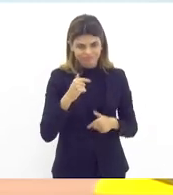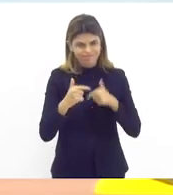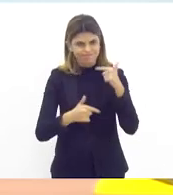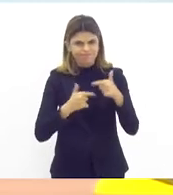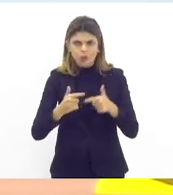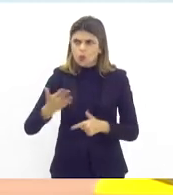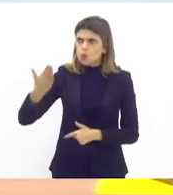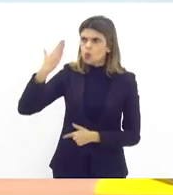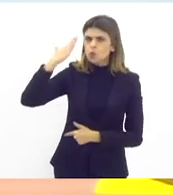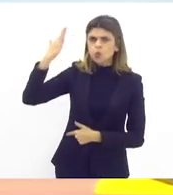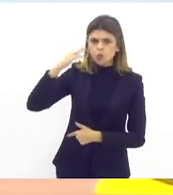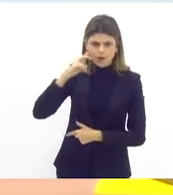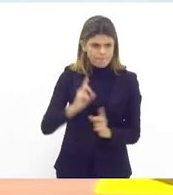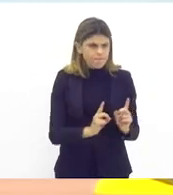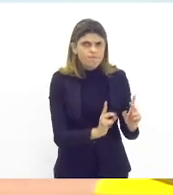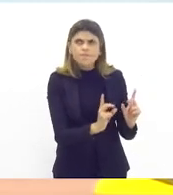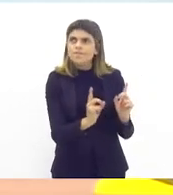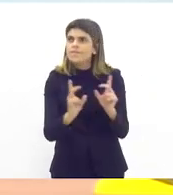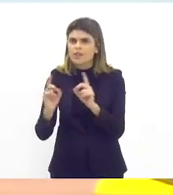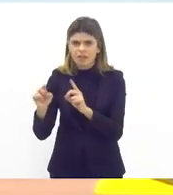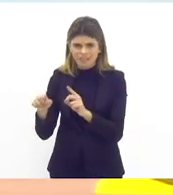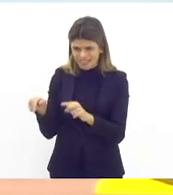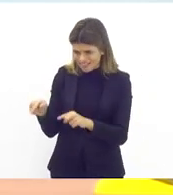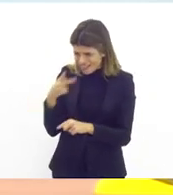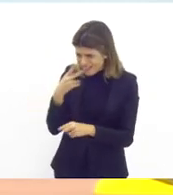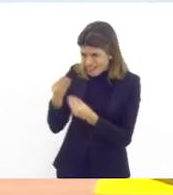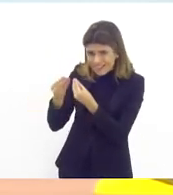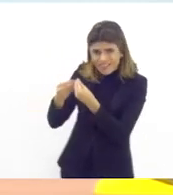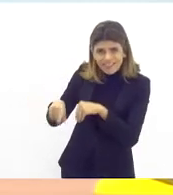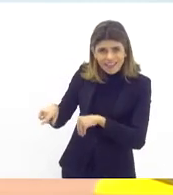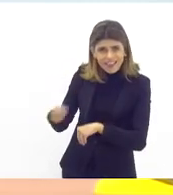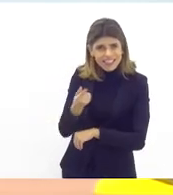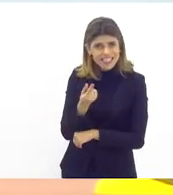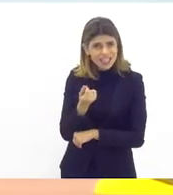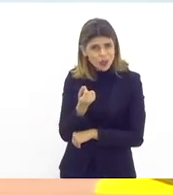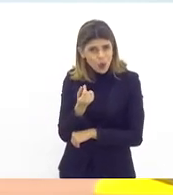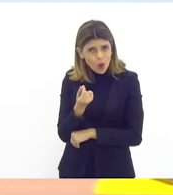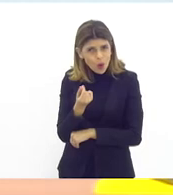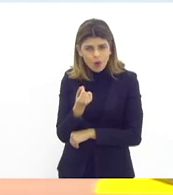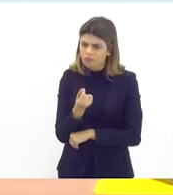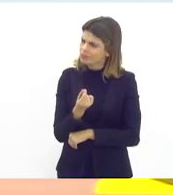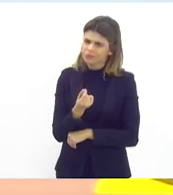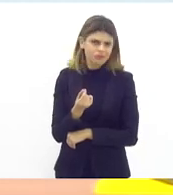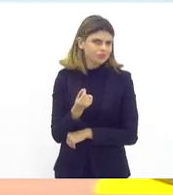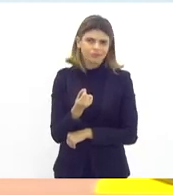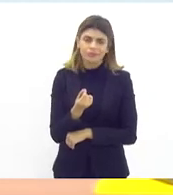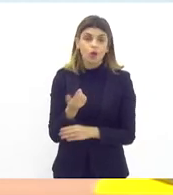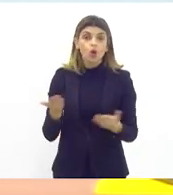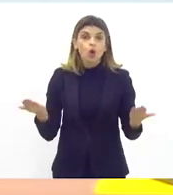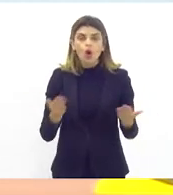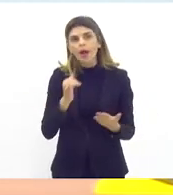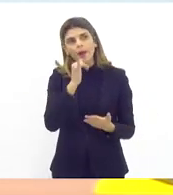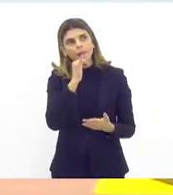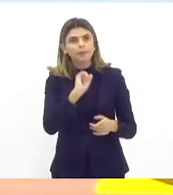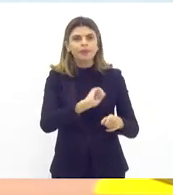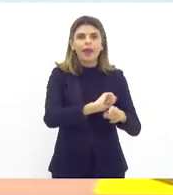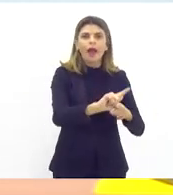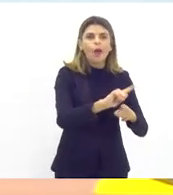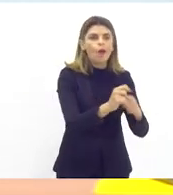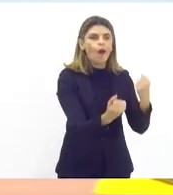embora vendo alguma coisa para consumidor final. Faz sentido reduzir a alíquota desse setor? Faz sentido, por exemplo, hoje, aluguel de automóvel